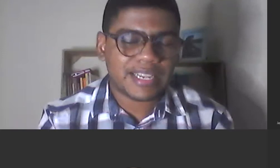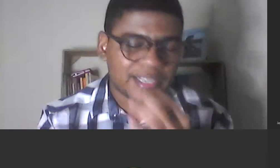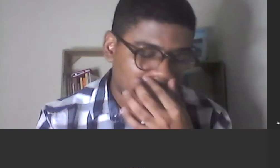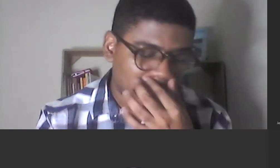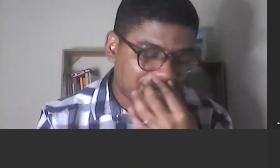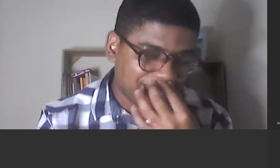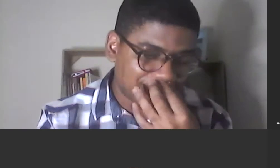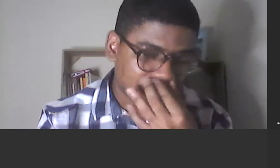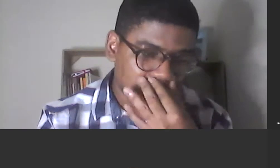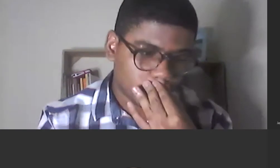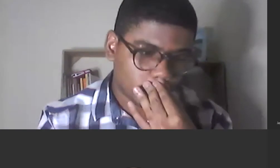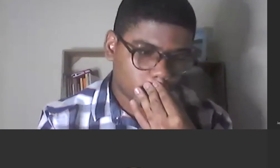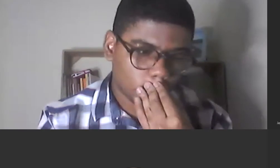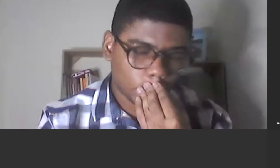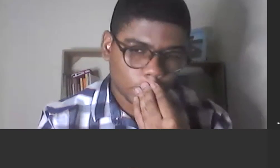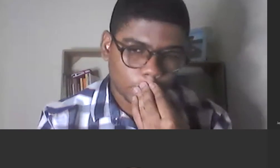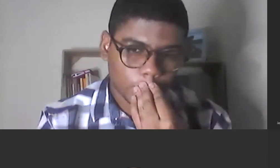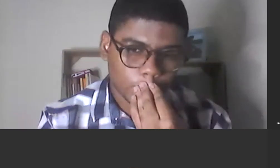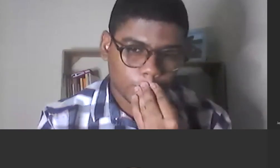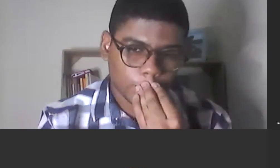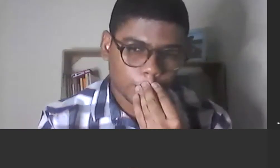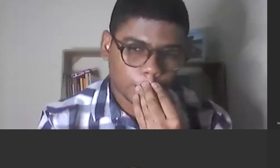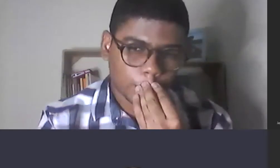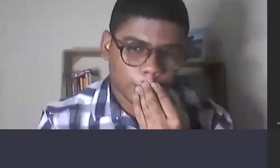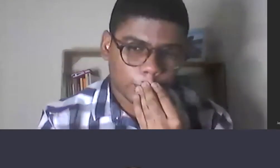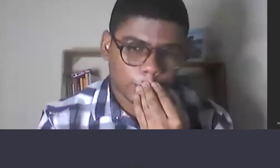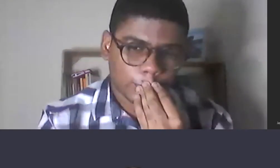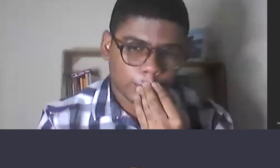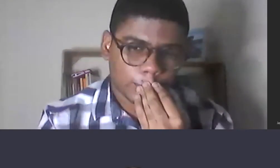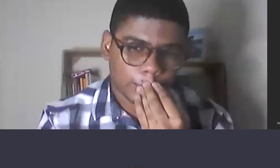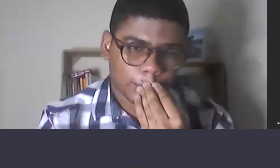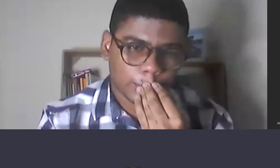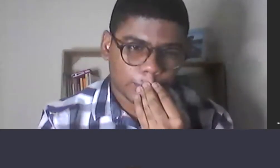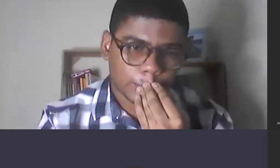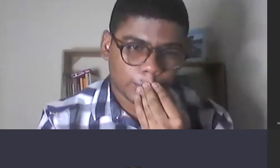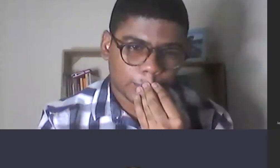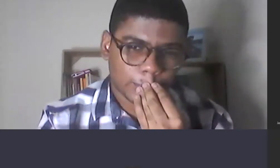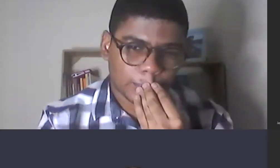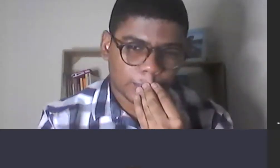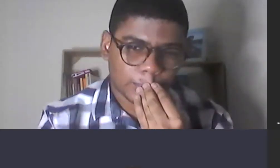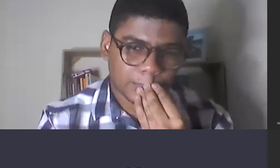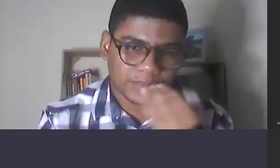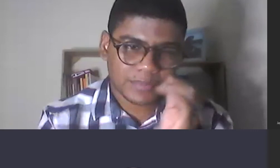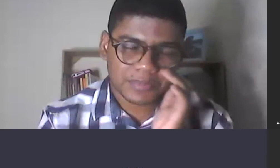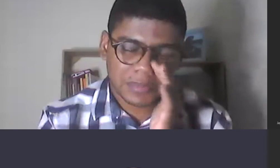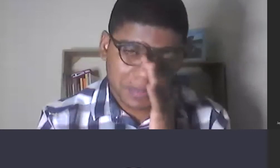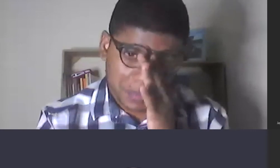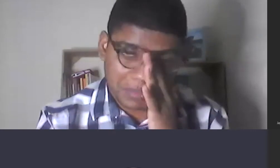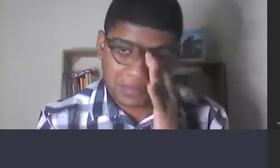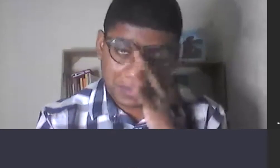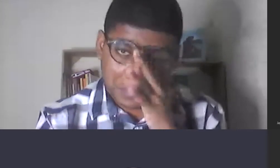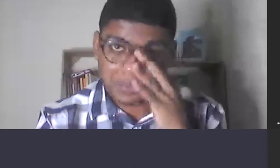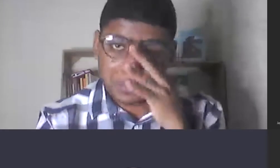por que você entendeu que a dor era dor na barriga? Porque ele Porque estava isso, né? segurando, né, a barriga e